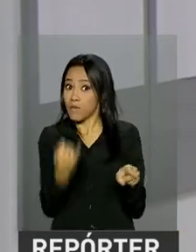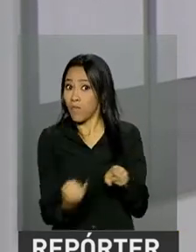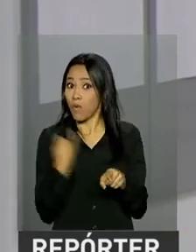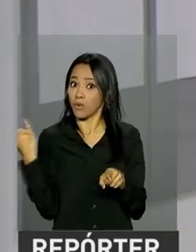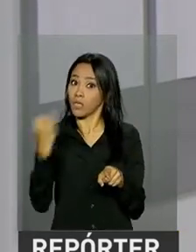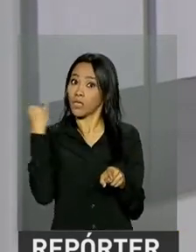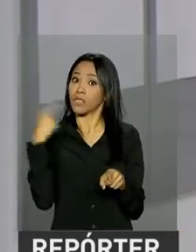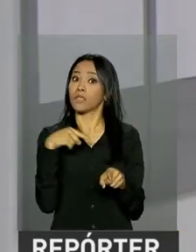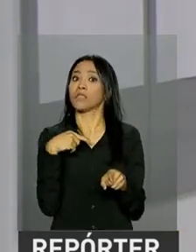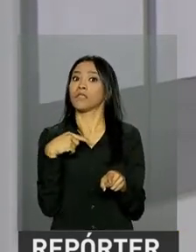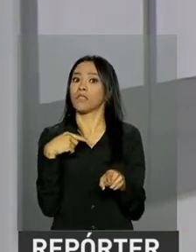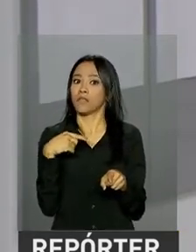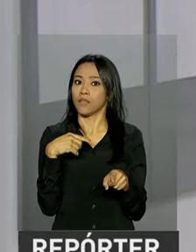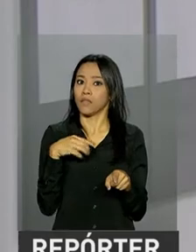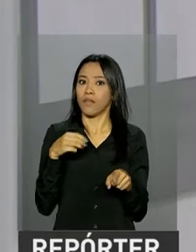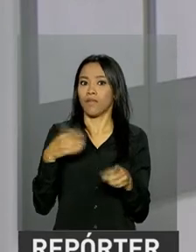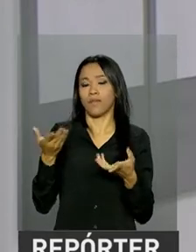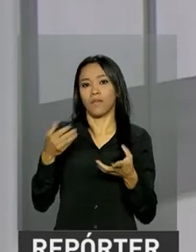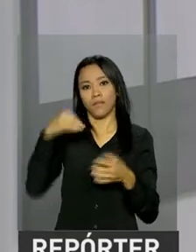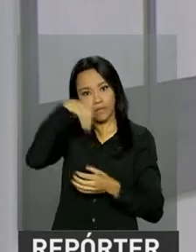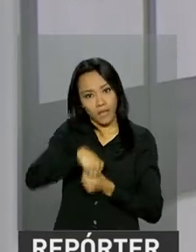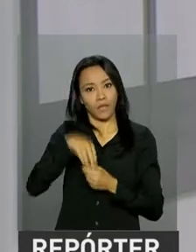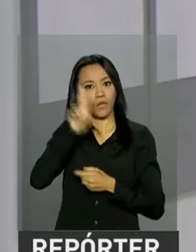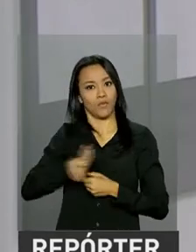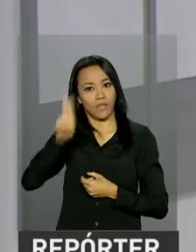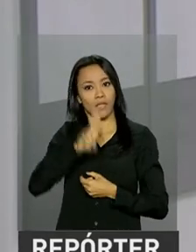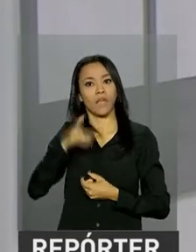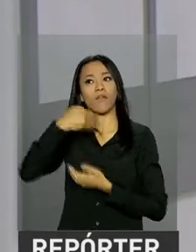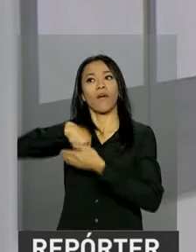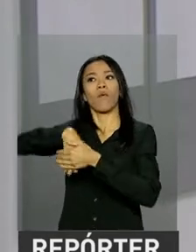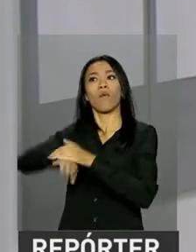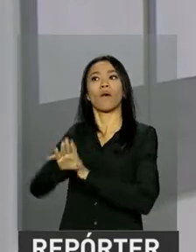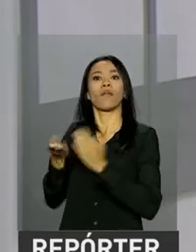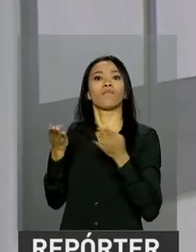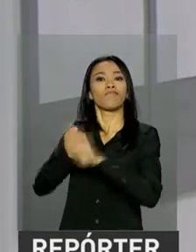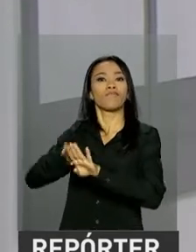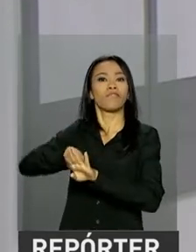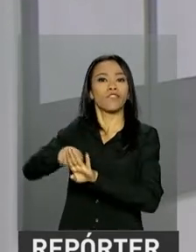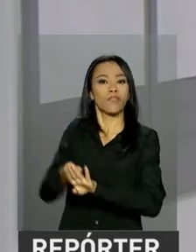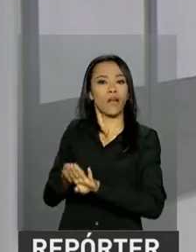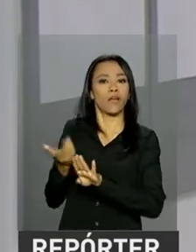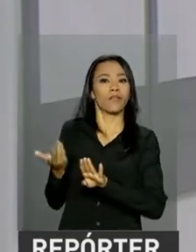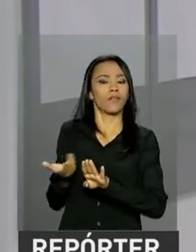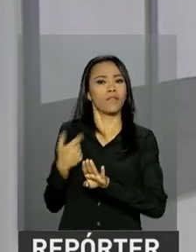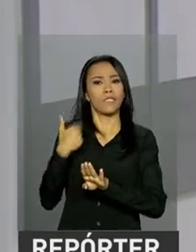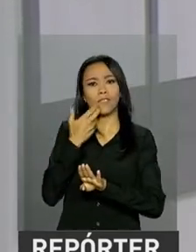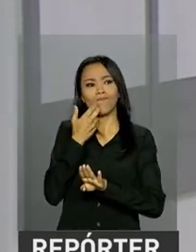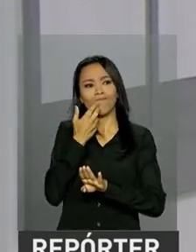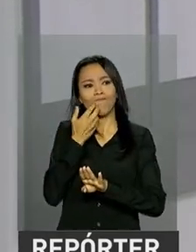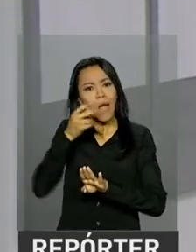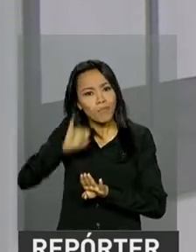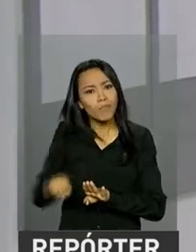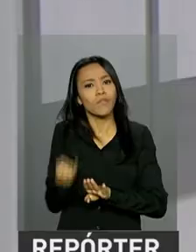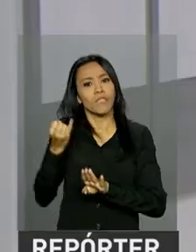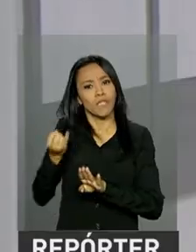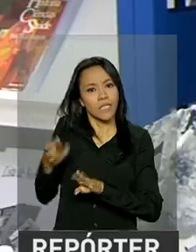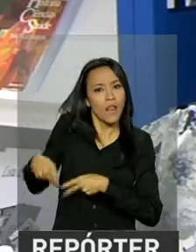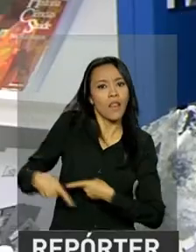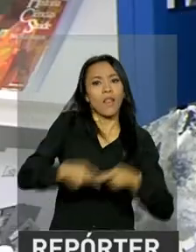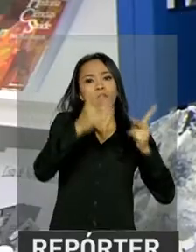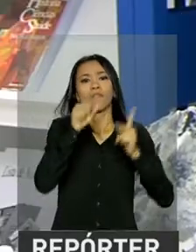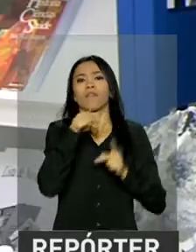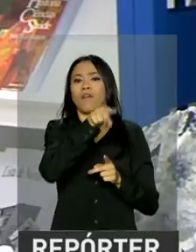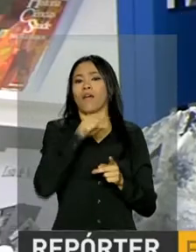acervo que estava lá e não estava sendo usado, a biblioteca estava fechada, e o Museu de Astronomia ser uma instituição de história da ciência.